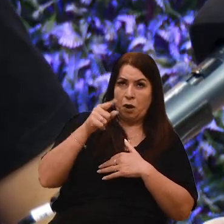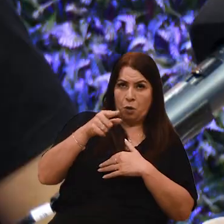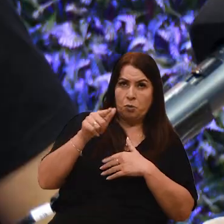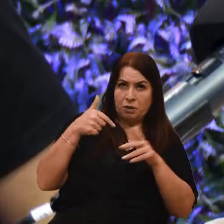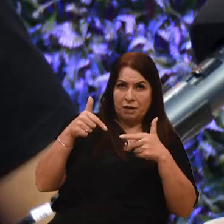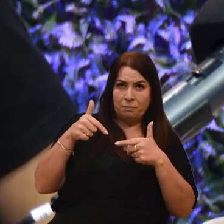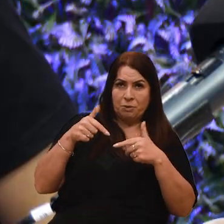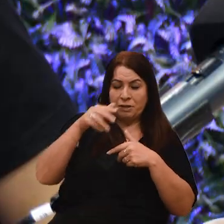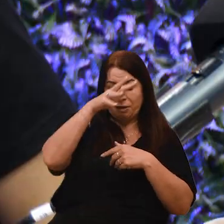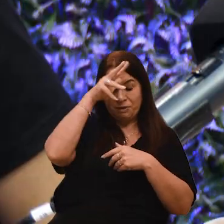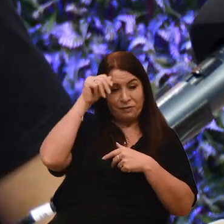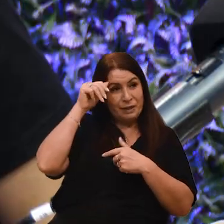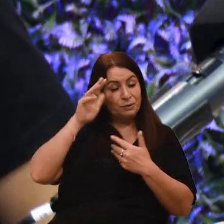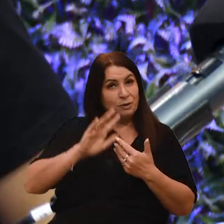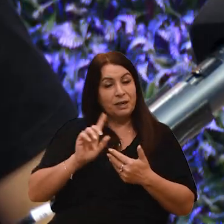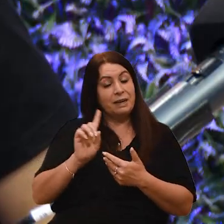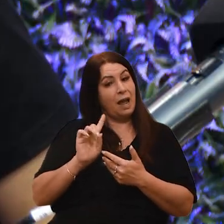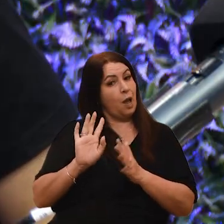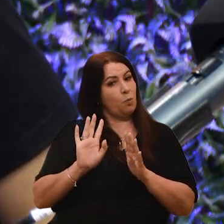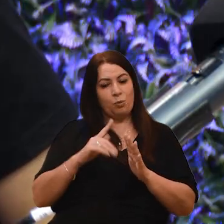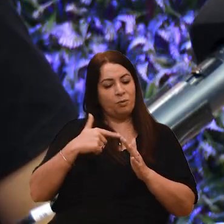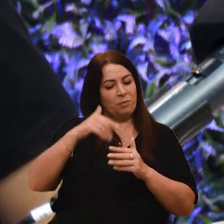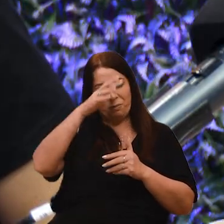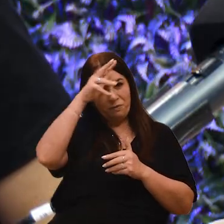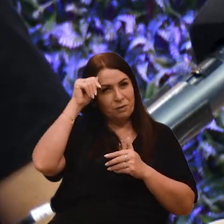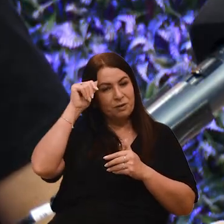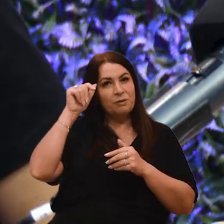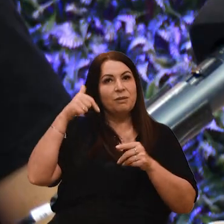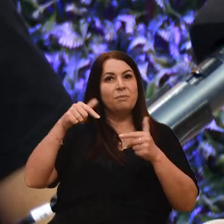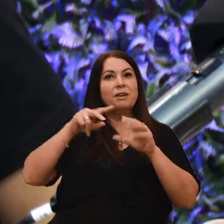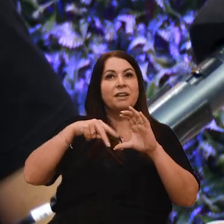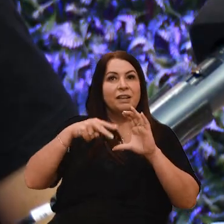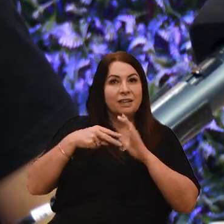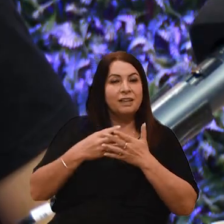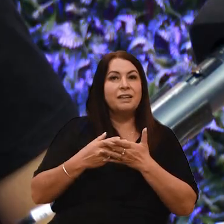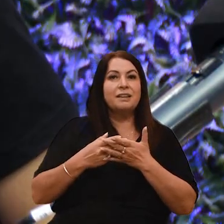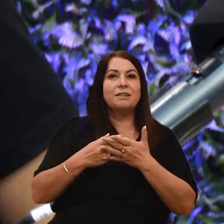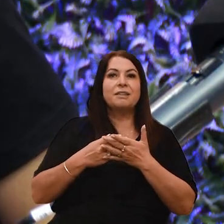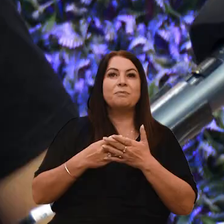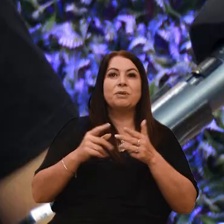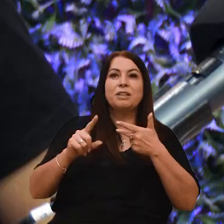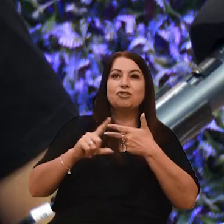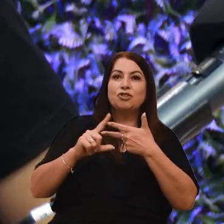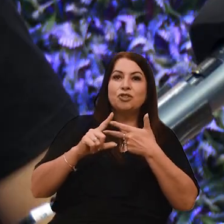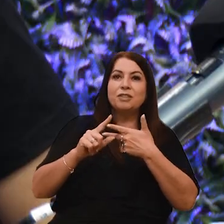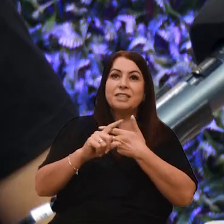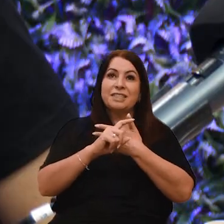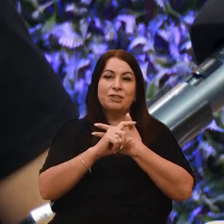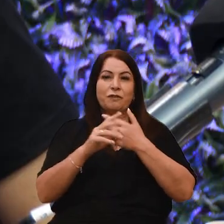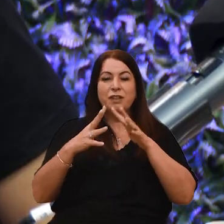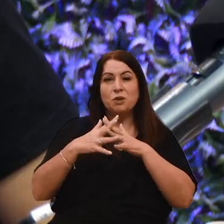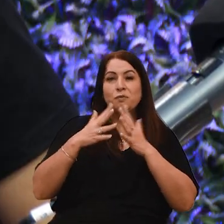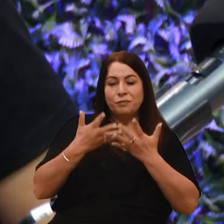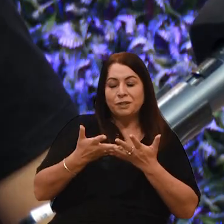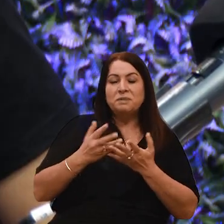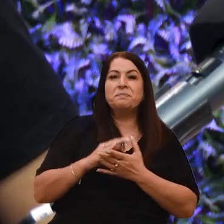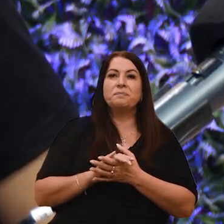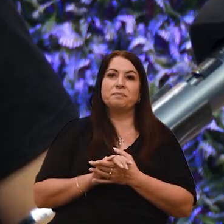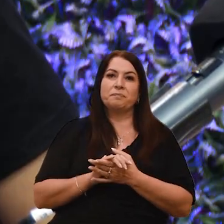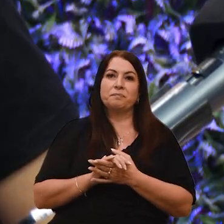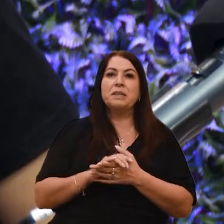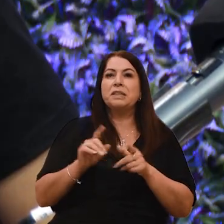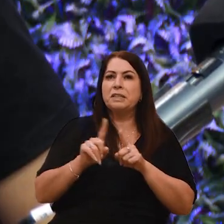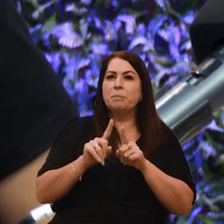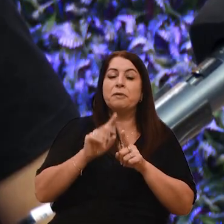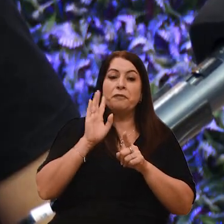que tu trabalha na prefeitura, né? Eu digo, não trabalho na prefeitura, trabalho na Câmara, do Poder Legislativo e Executivo. Então,